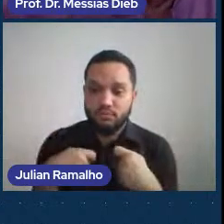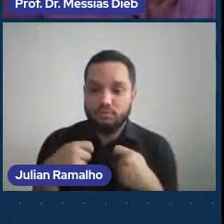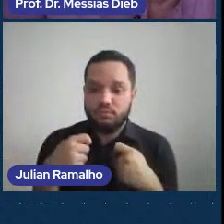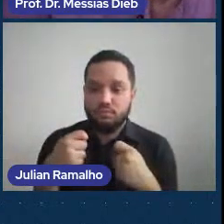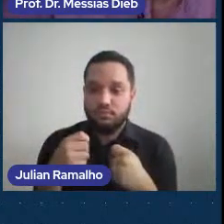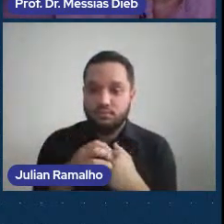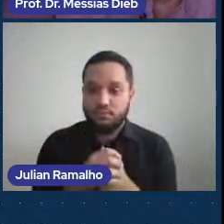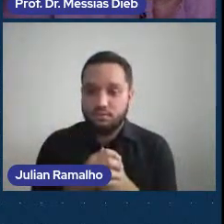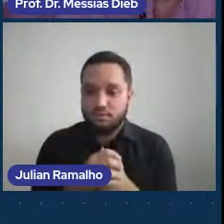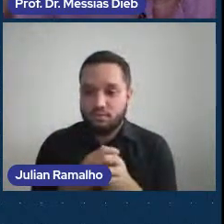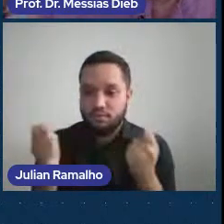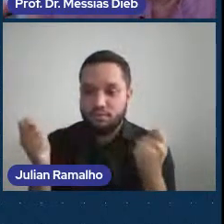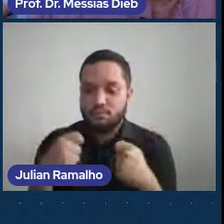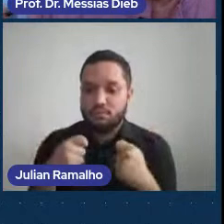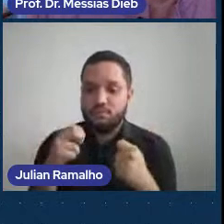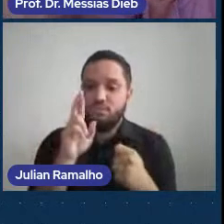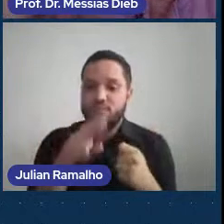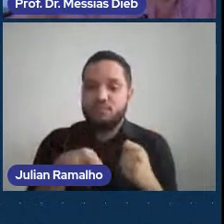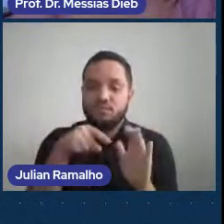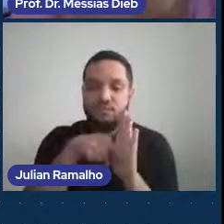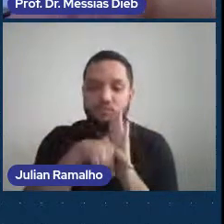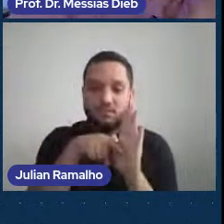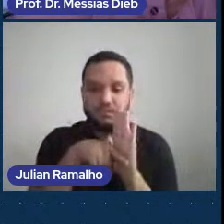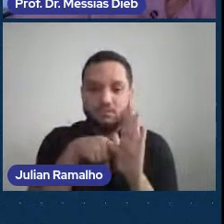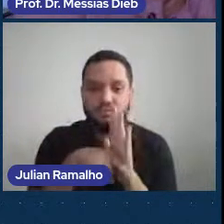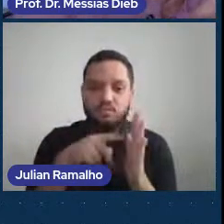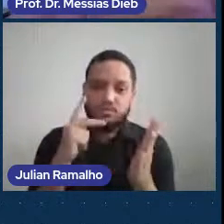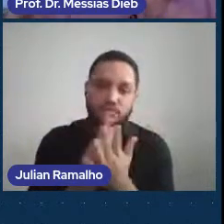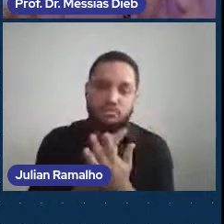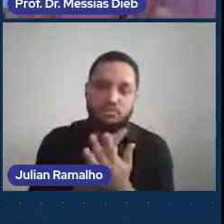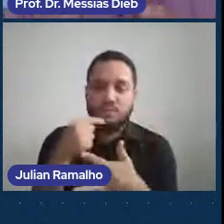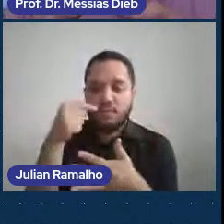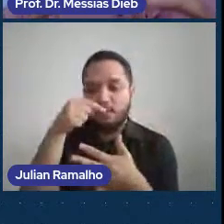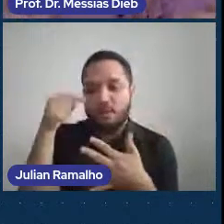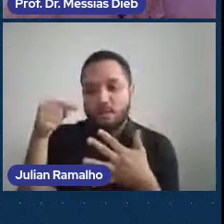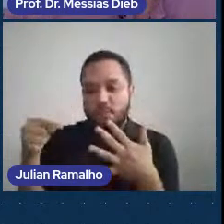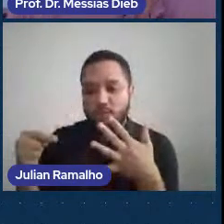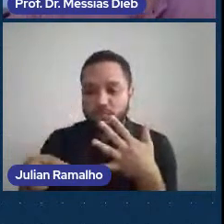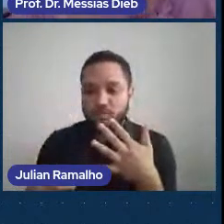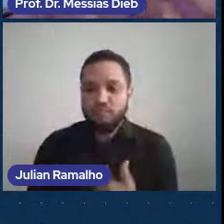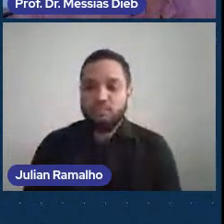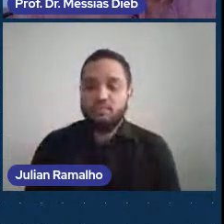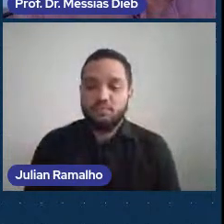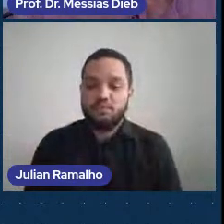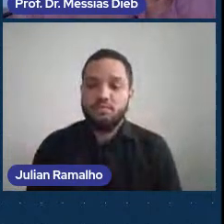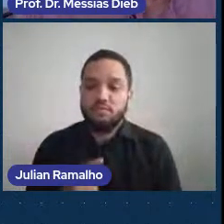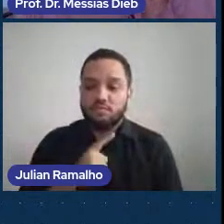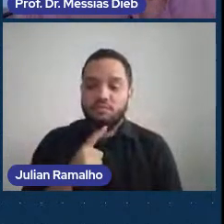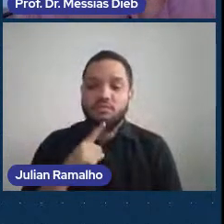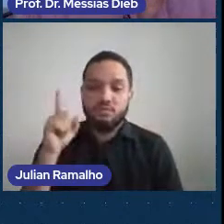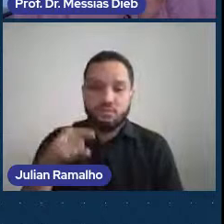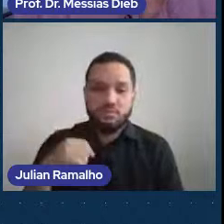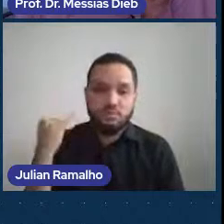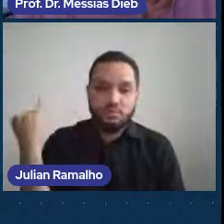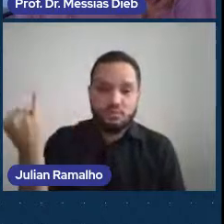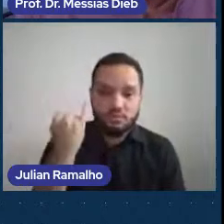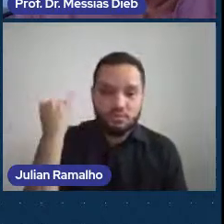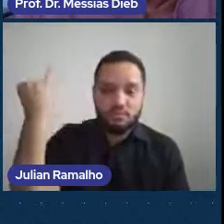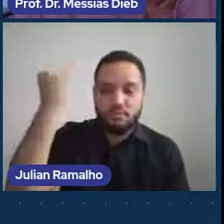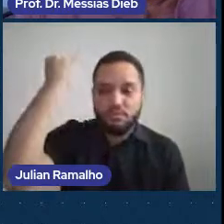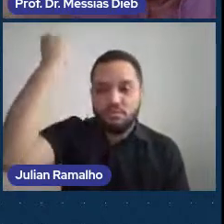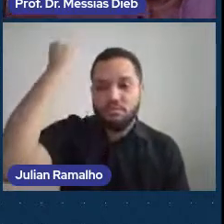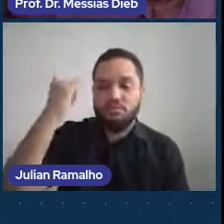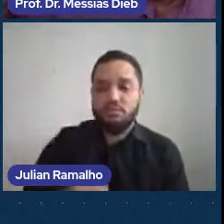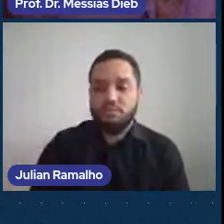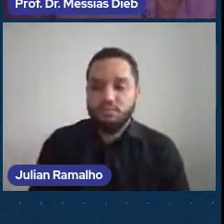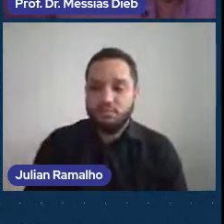dessa pesquisa aconteça isso, isso e isso. Então, você traz aí uma relevância, né, realmente considerável